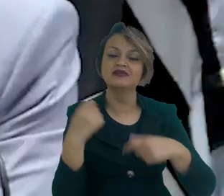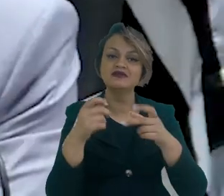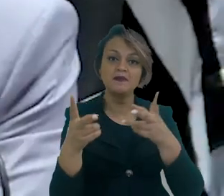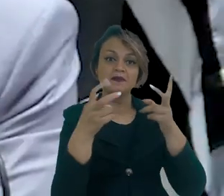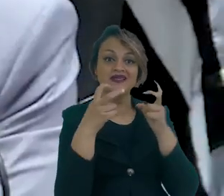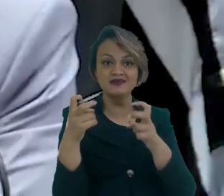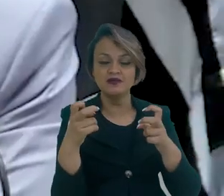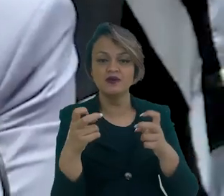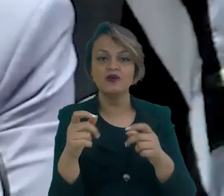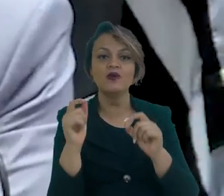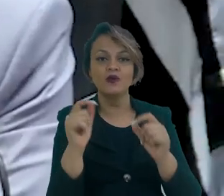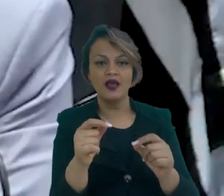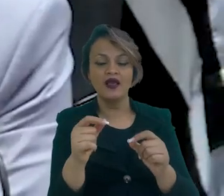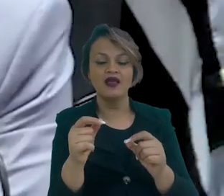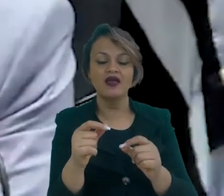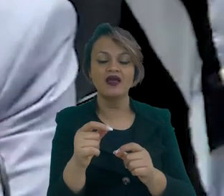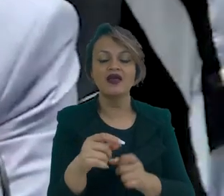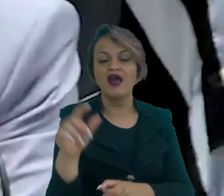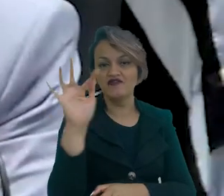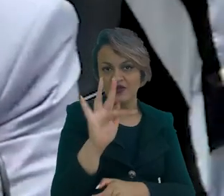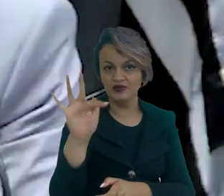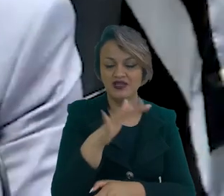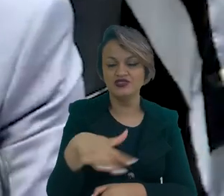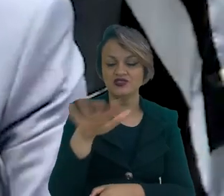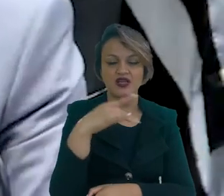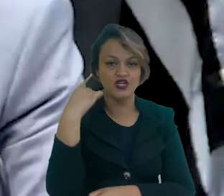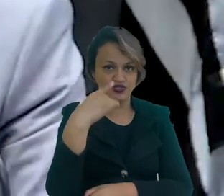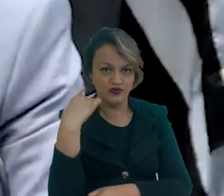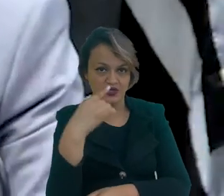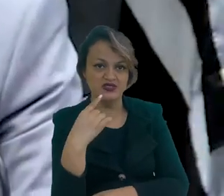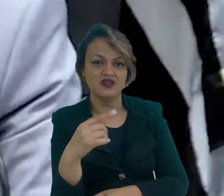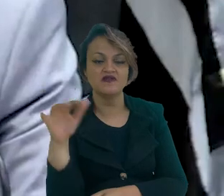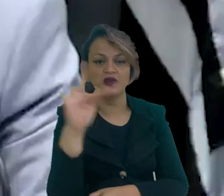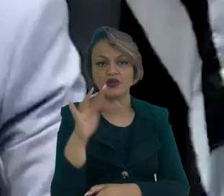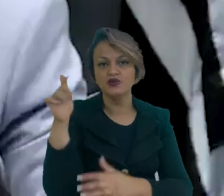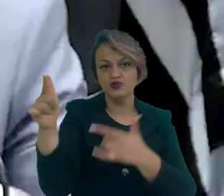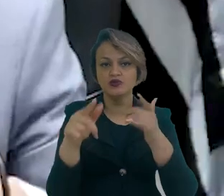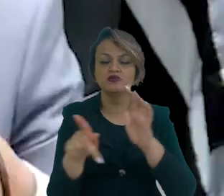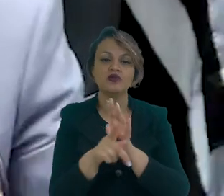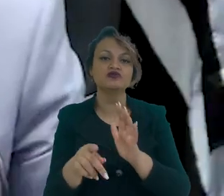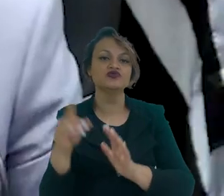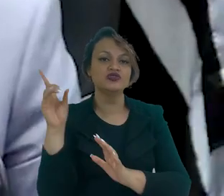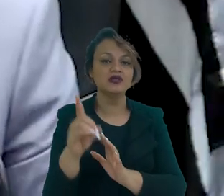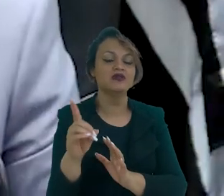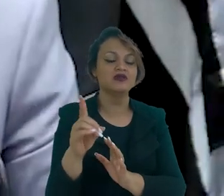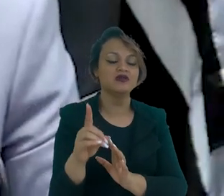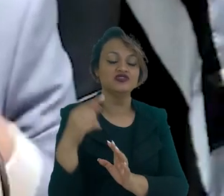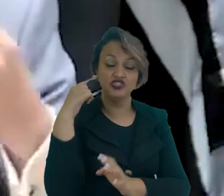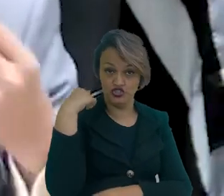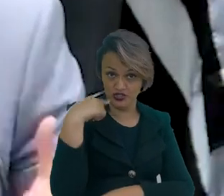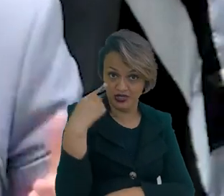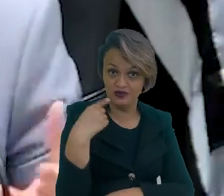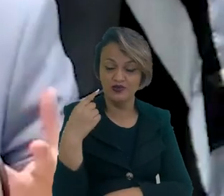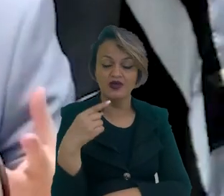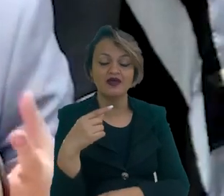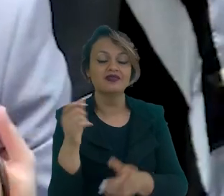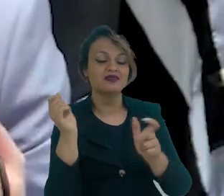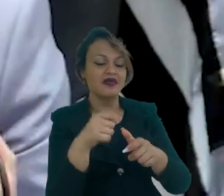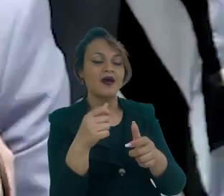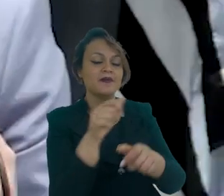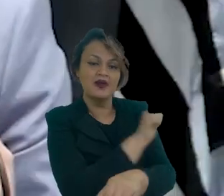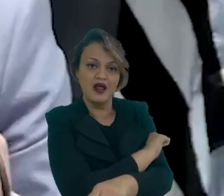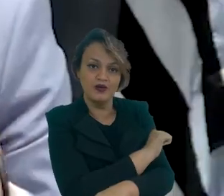quer dizer está na hora também de percebemos que a faculdade de direito as faculdades de